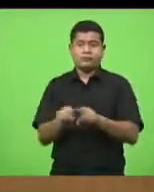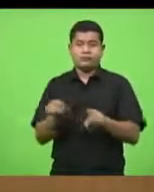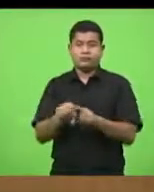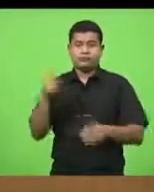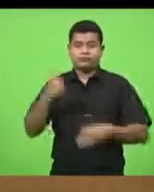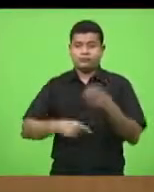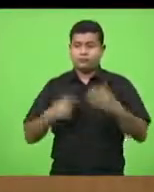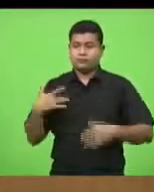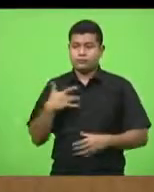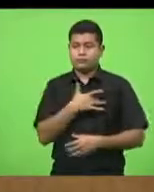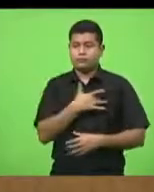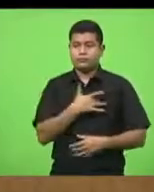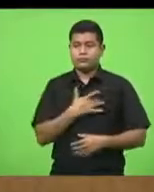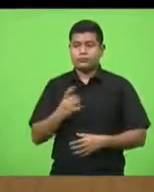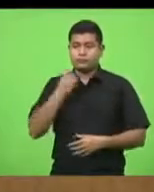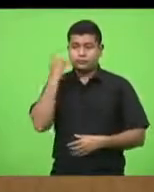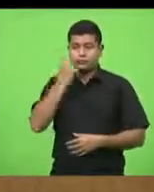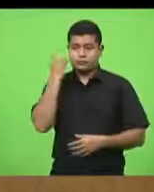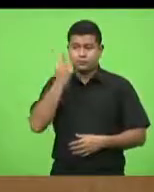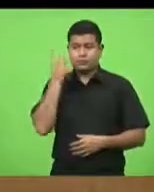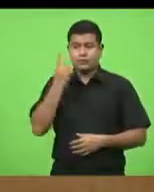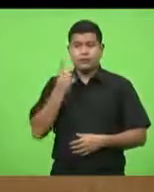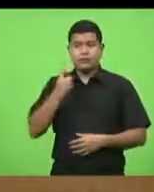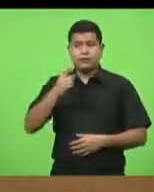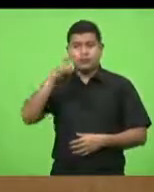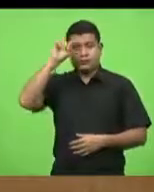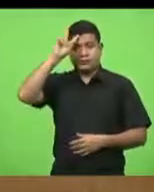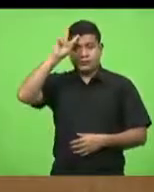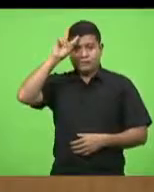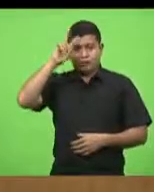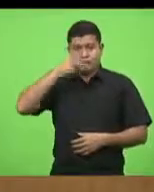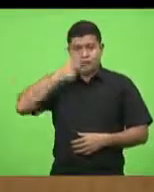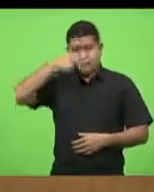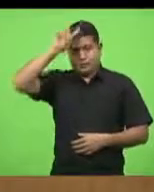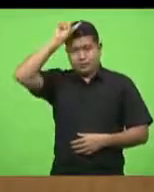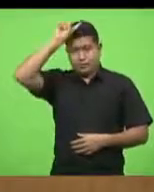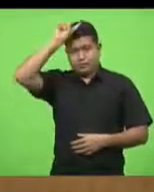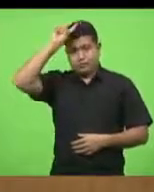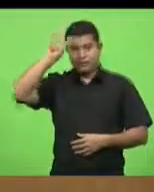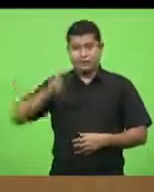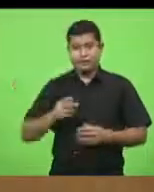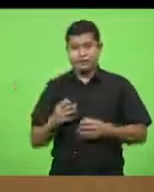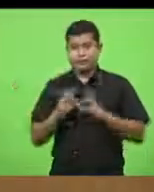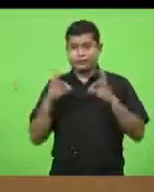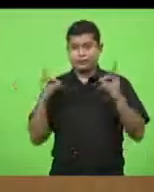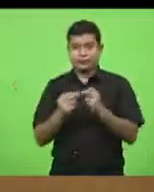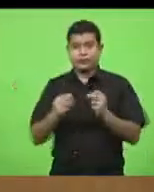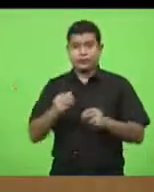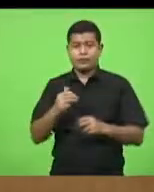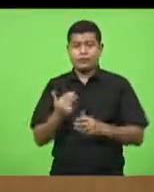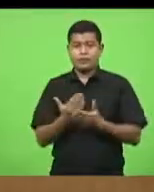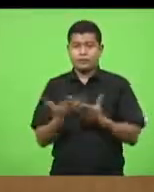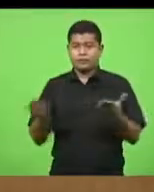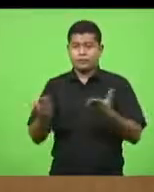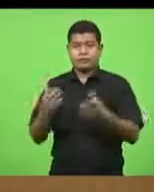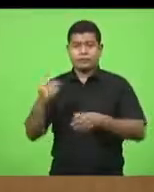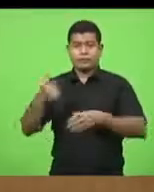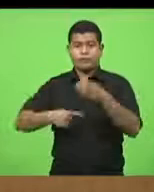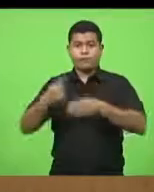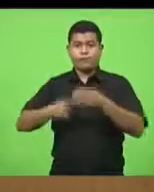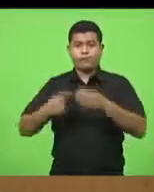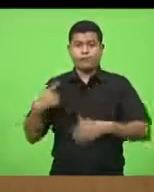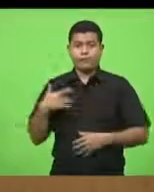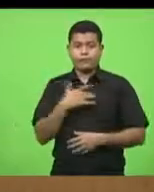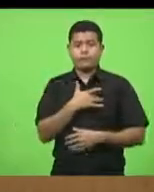Saúde, hoje deputado Vicente Carupreso, e também com todos os membros da Comissão de Saúde encampando esse